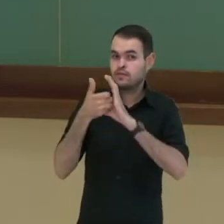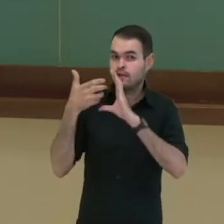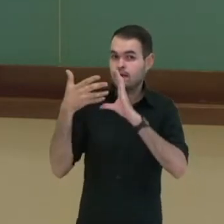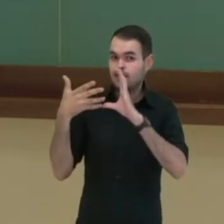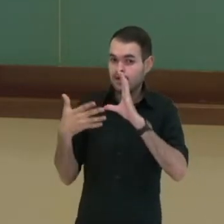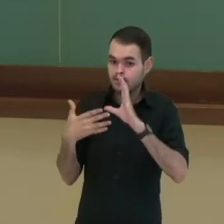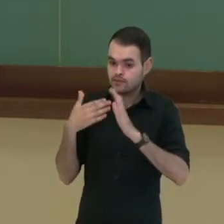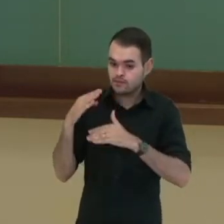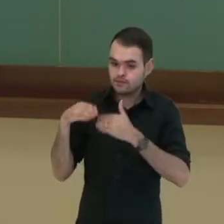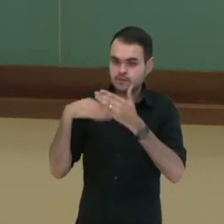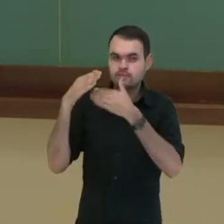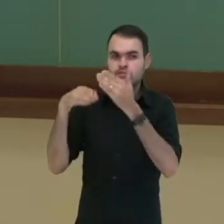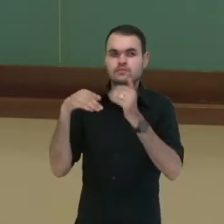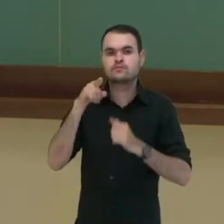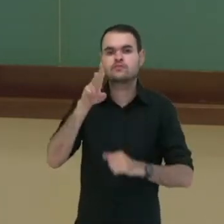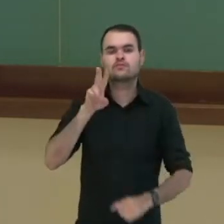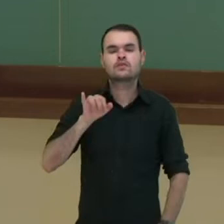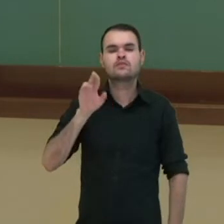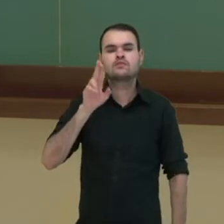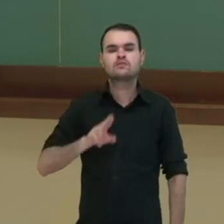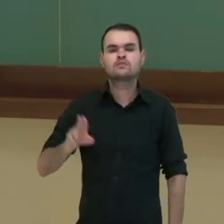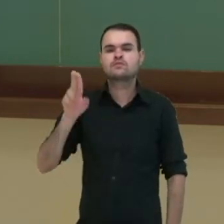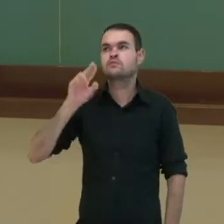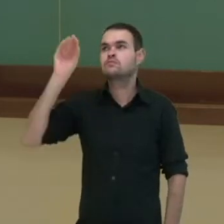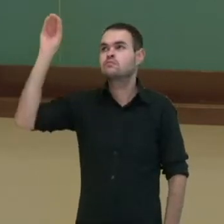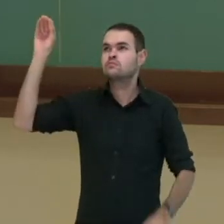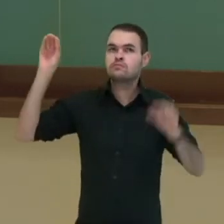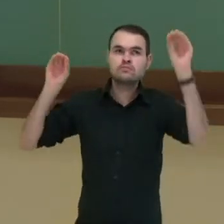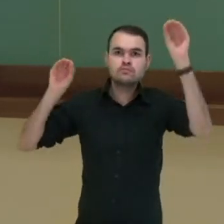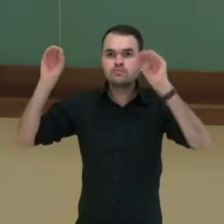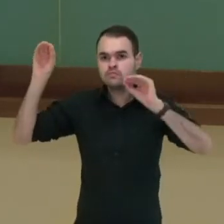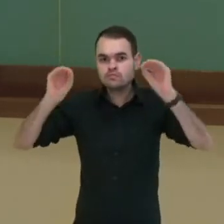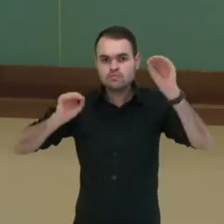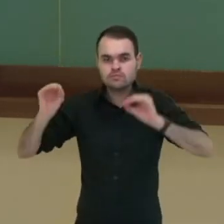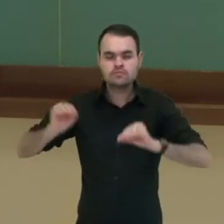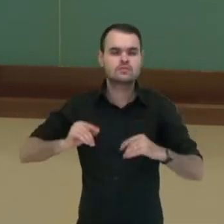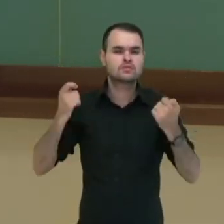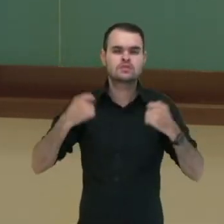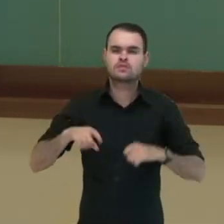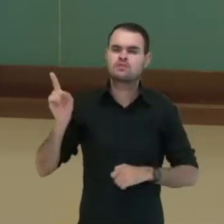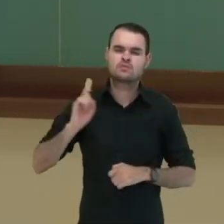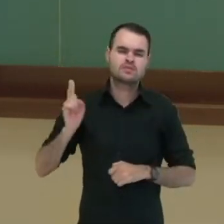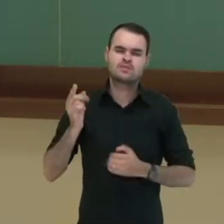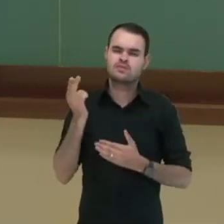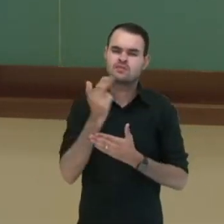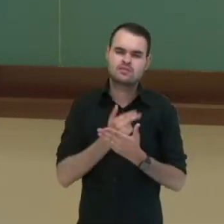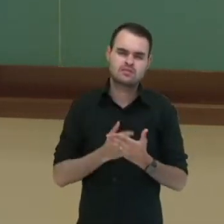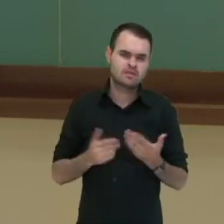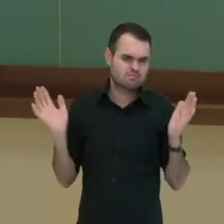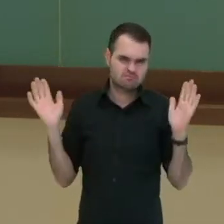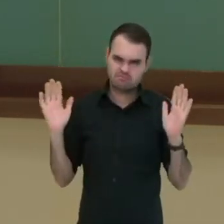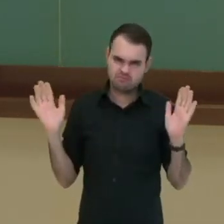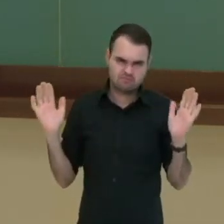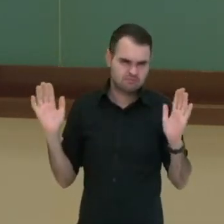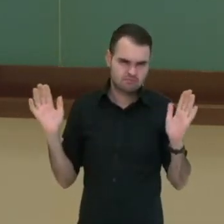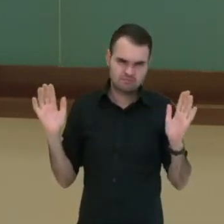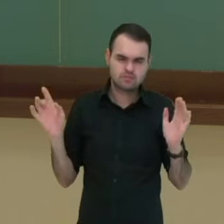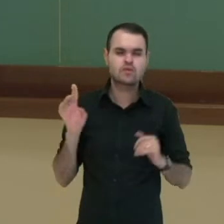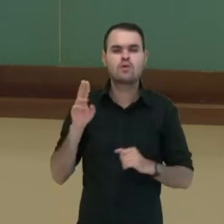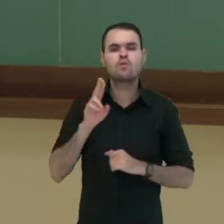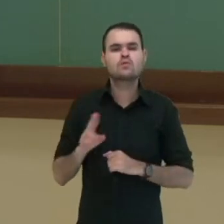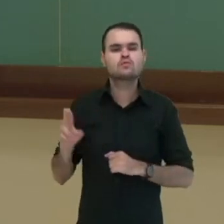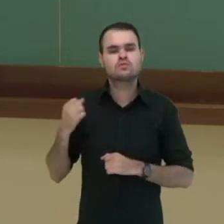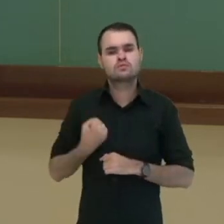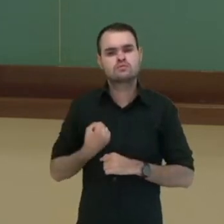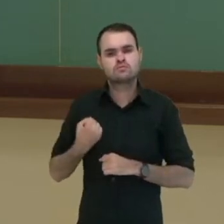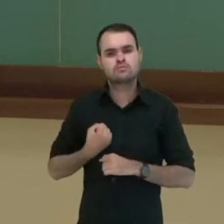características evolutivas, você vai agrupar esses seres vivos. Você não precisa desenhar, não precisa agrupar em desenho. Você se utiliza dos